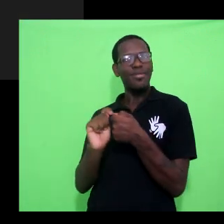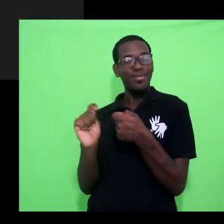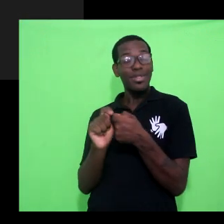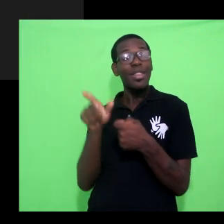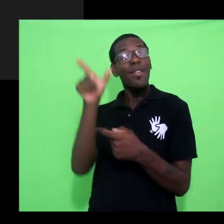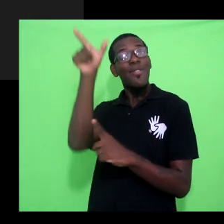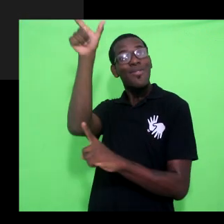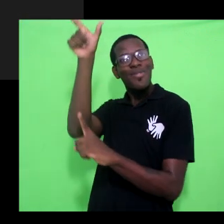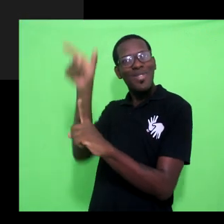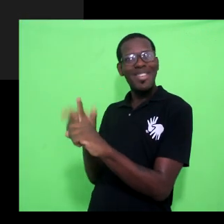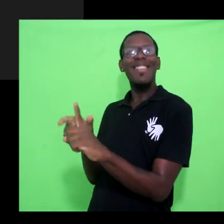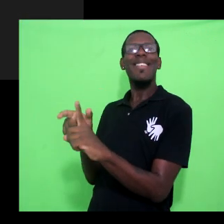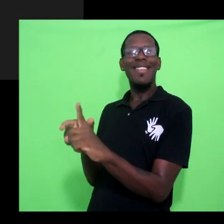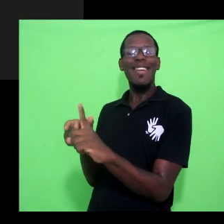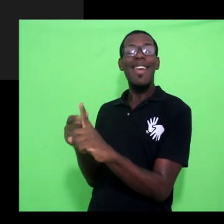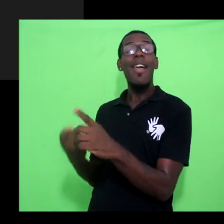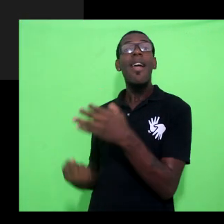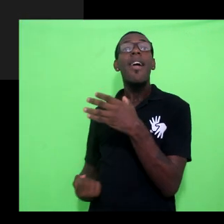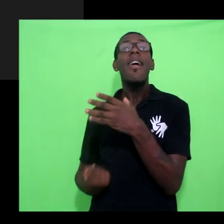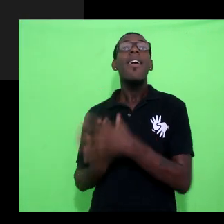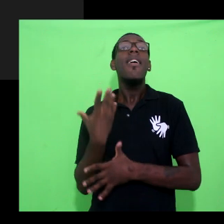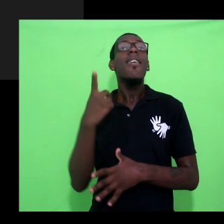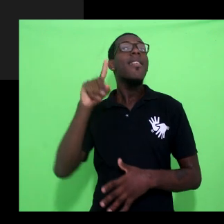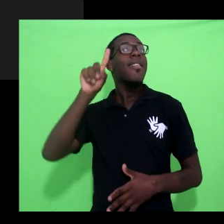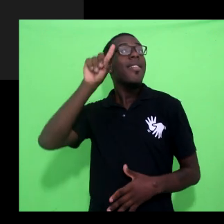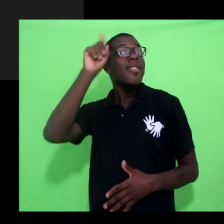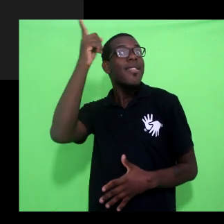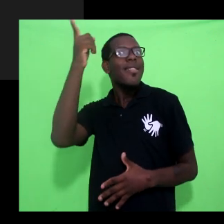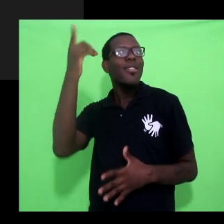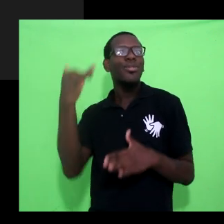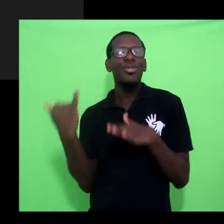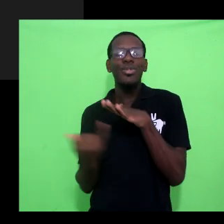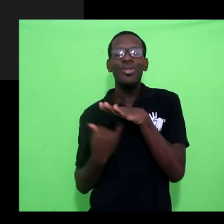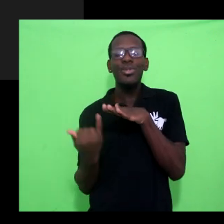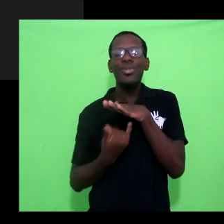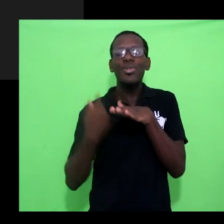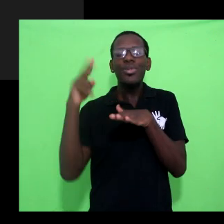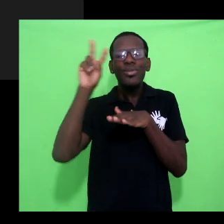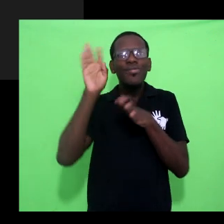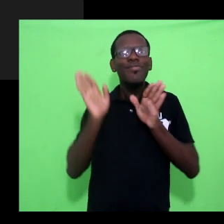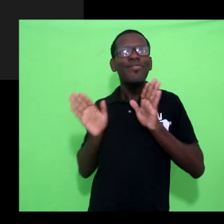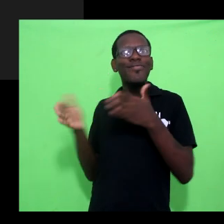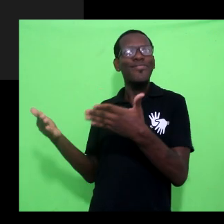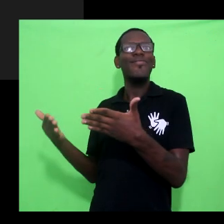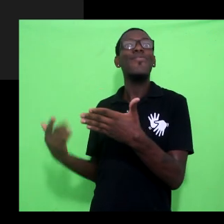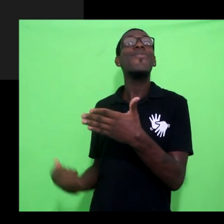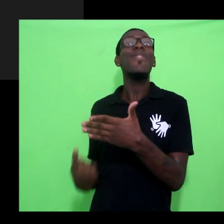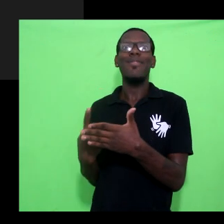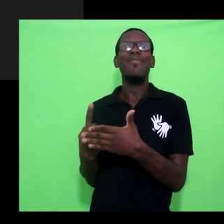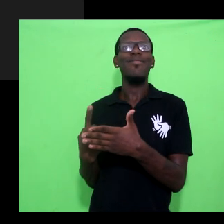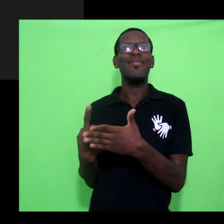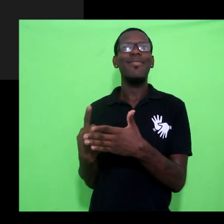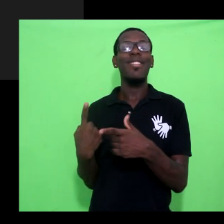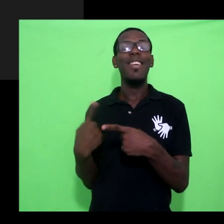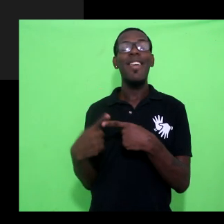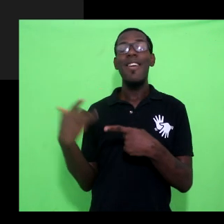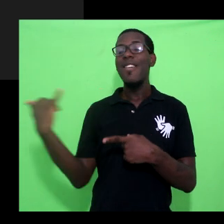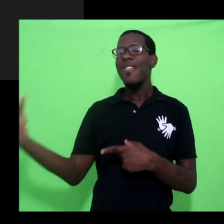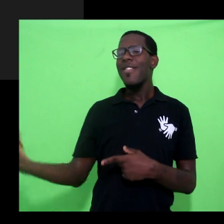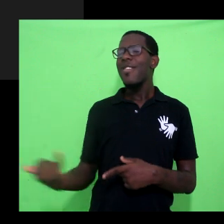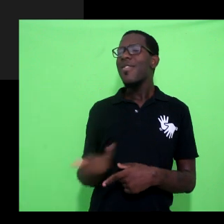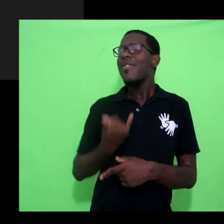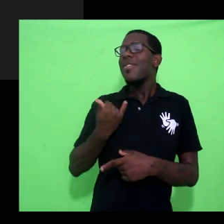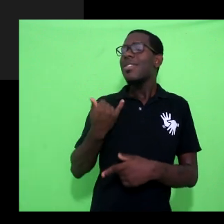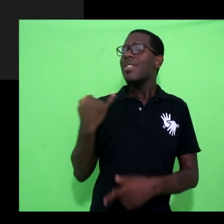foi ele, o idealizador do Instituto Histórico, foi ele, especificamente. Aí ele veio falar comigo da